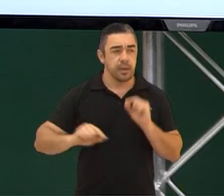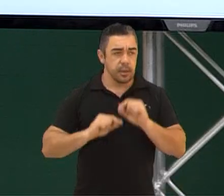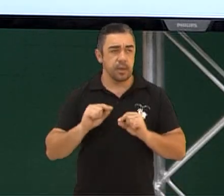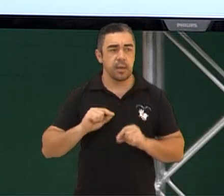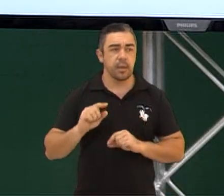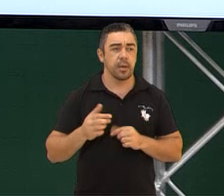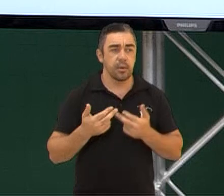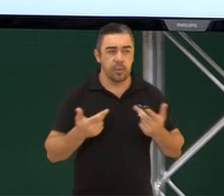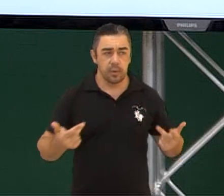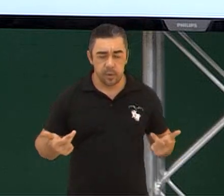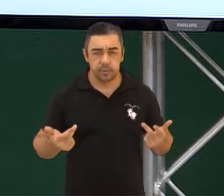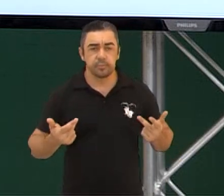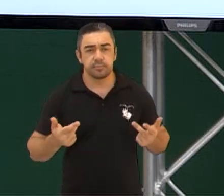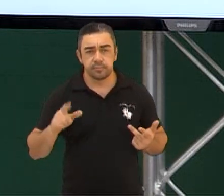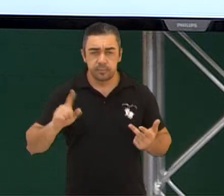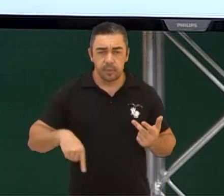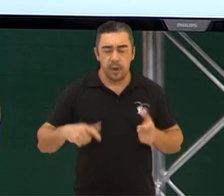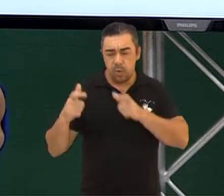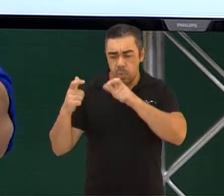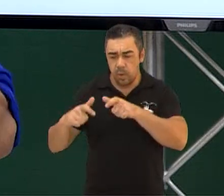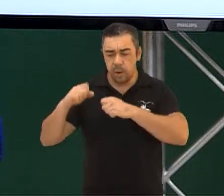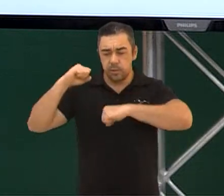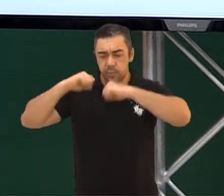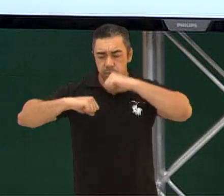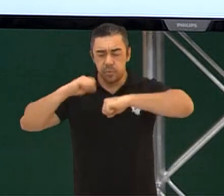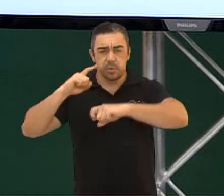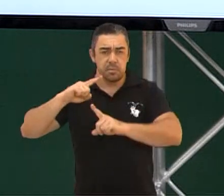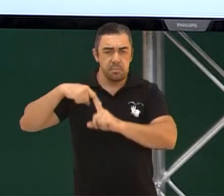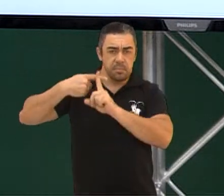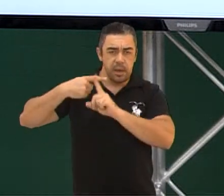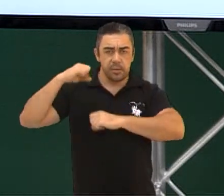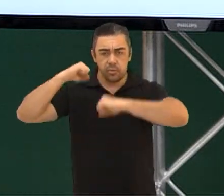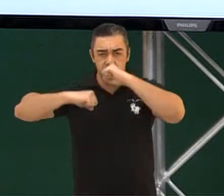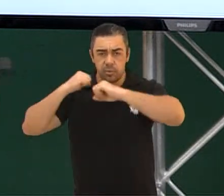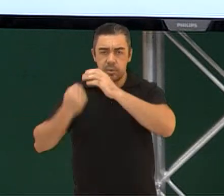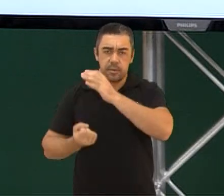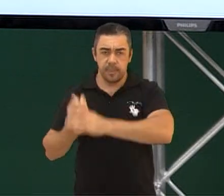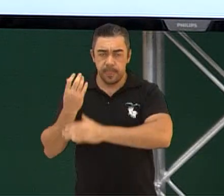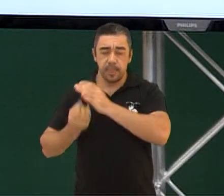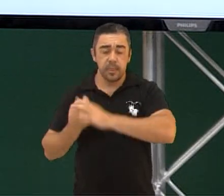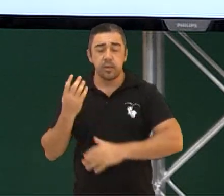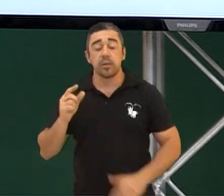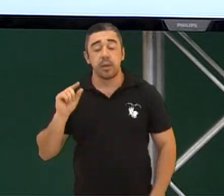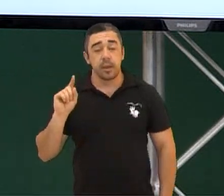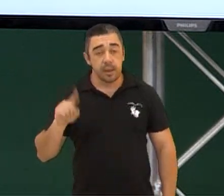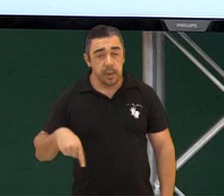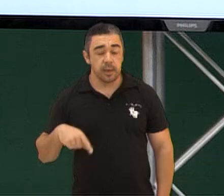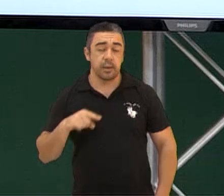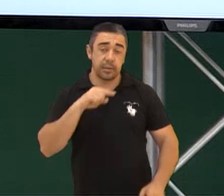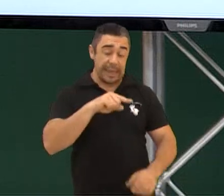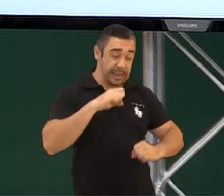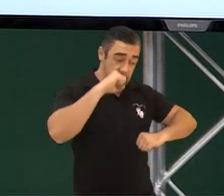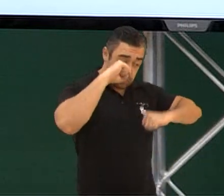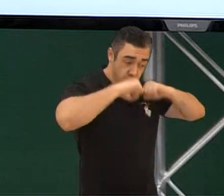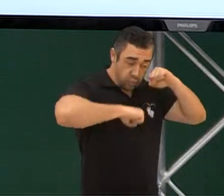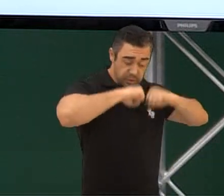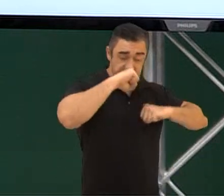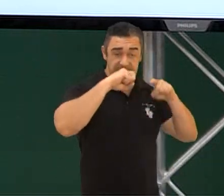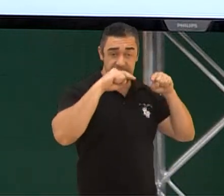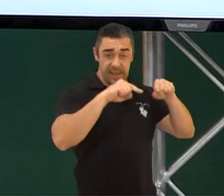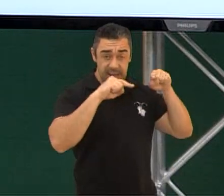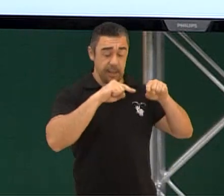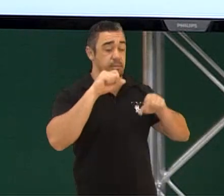mais, de parque industrial, a questão de mais indústrias sendo criadas aí, né? Então, a indústria é aquele mecanismo que nós temos